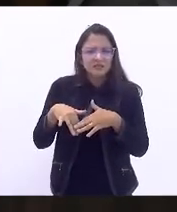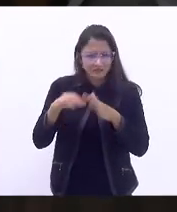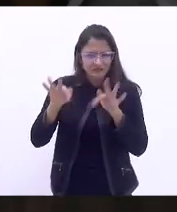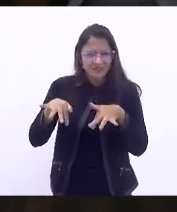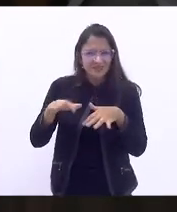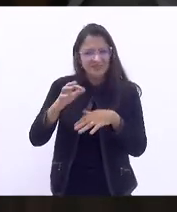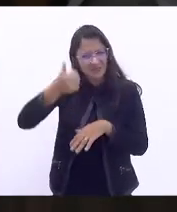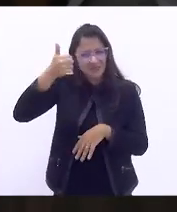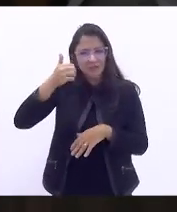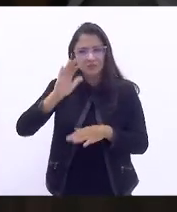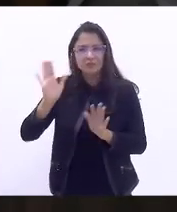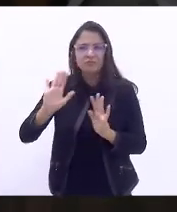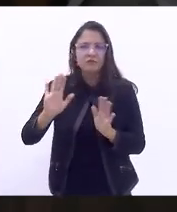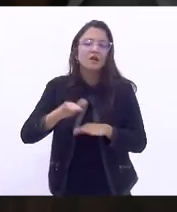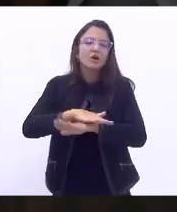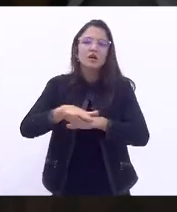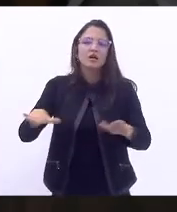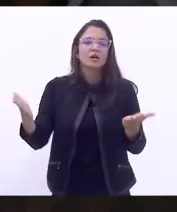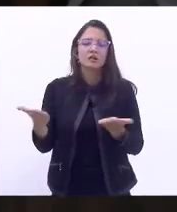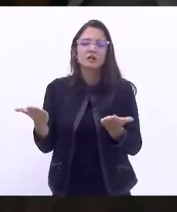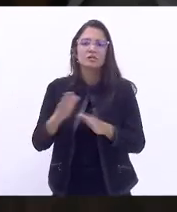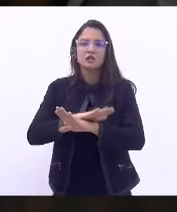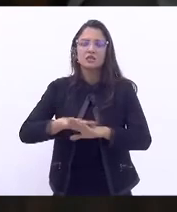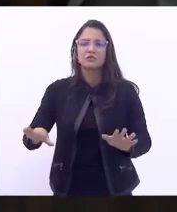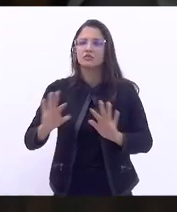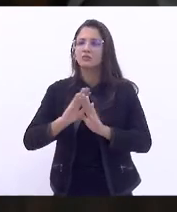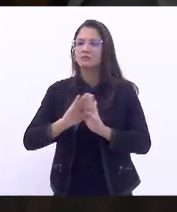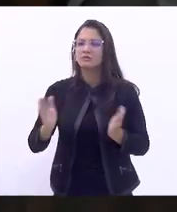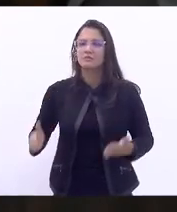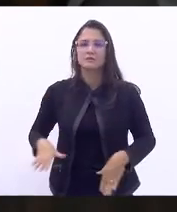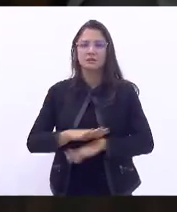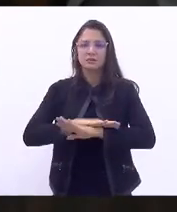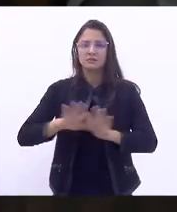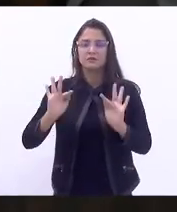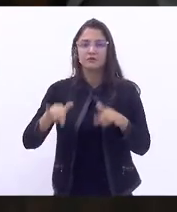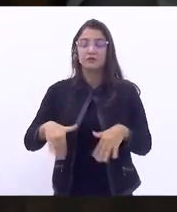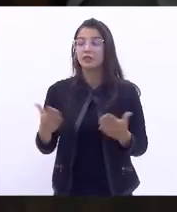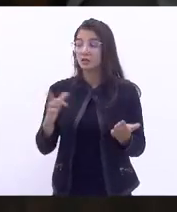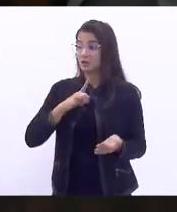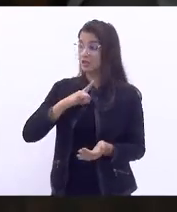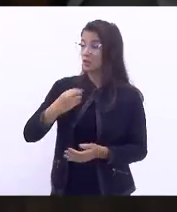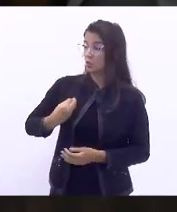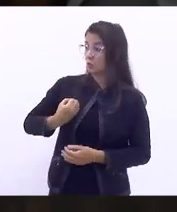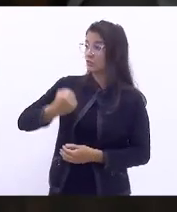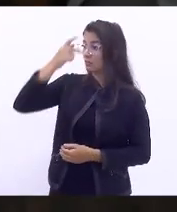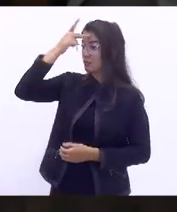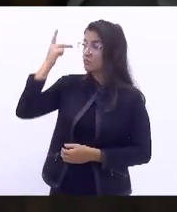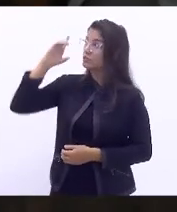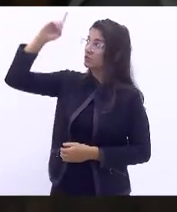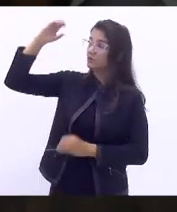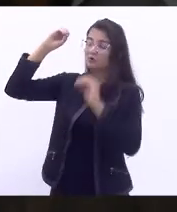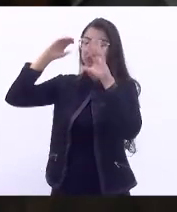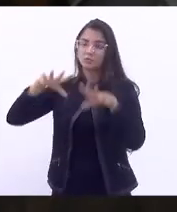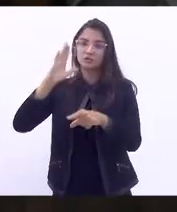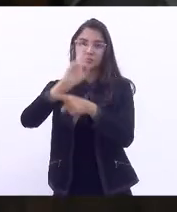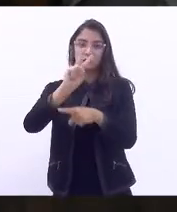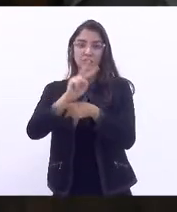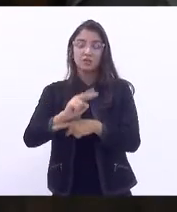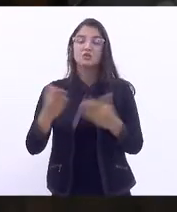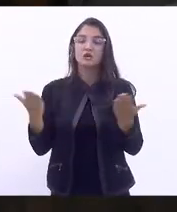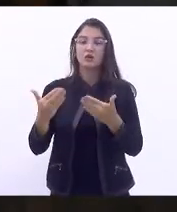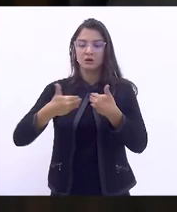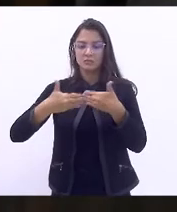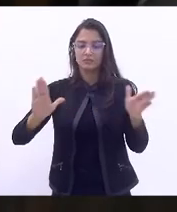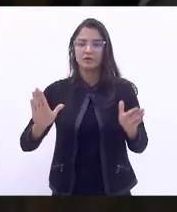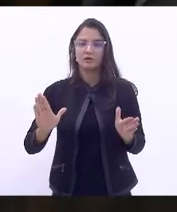Final? Então, nada mais a tratar na ordem do dia, mesmo está encerrado. Havendo número legal sobre a proteção de Deus, iniciamos os nossos trabalhos. Está aberta a primeira